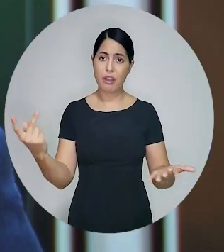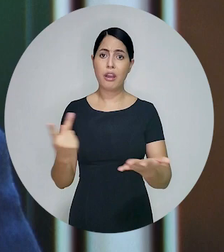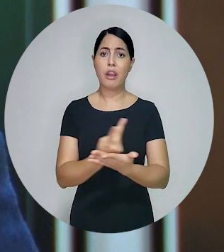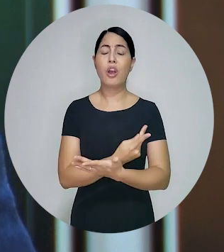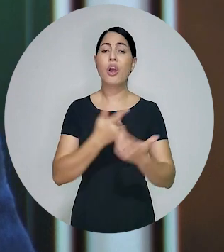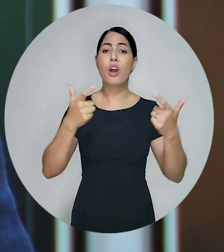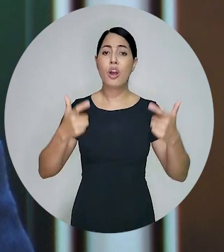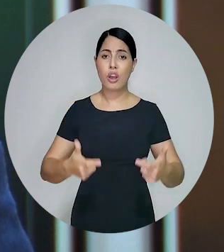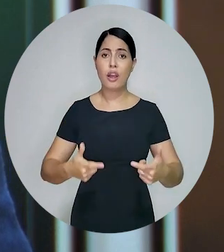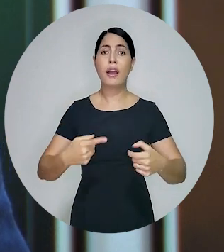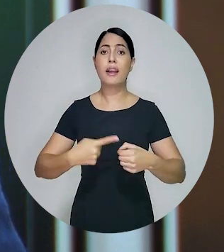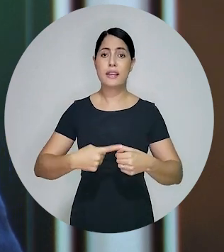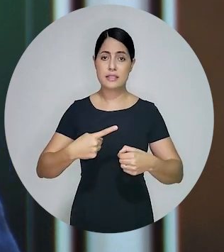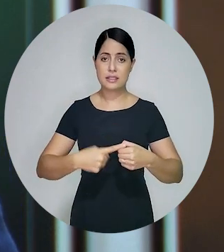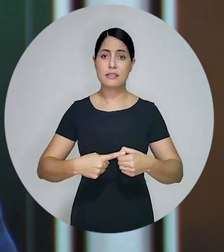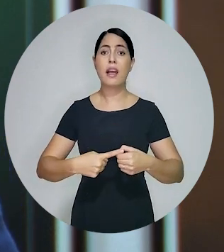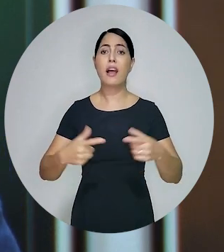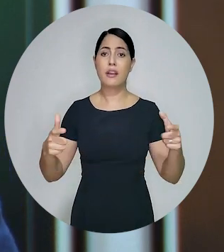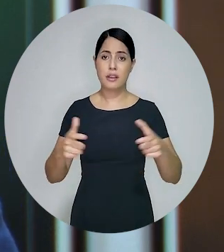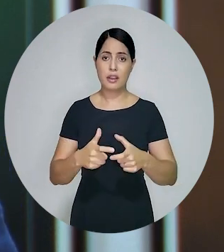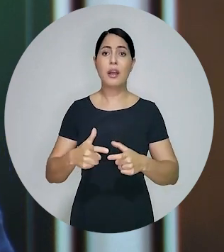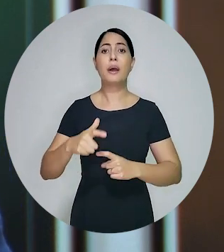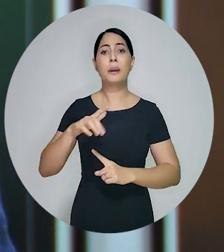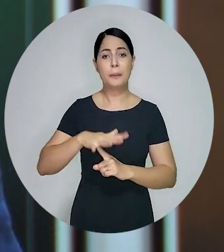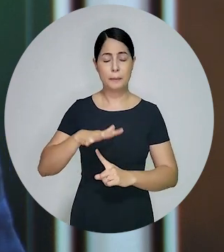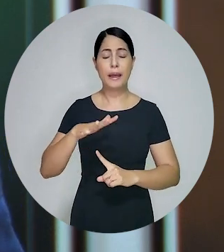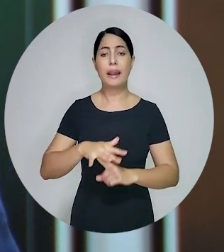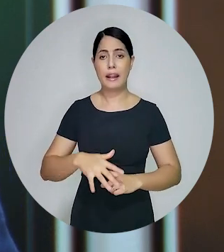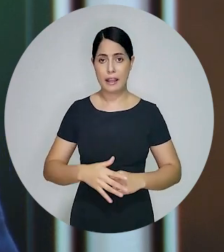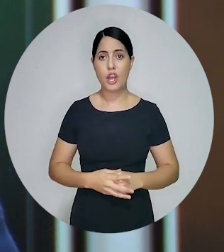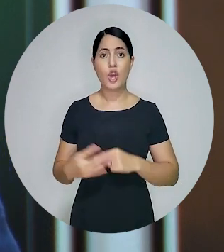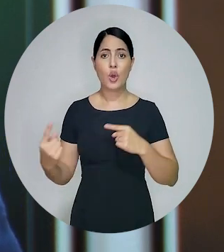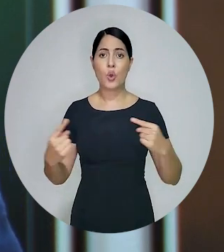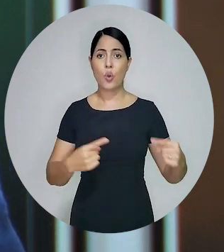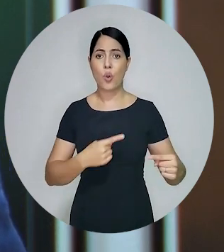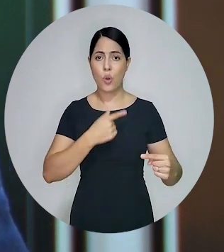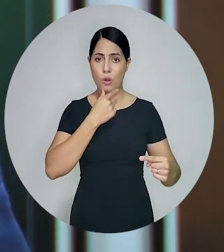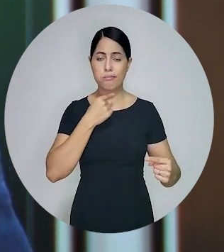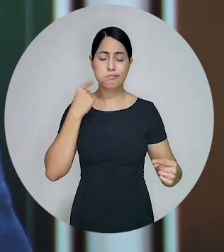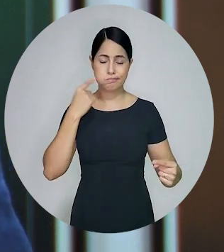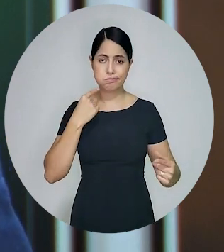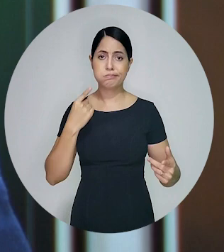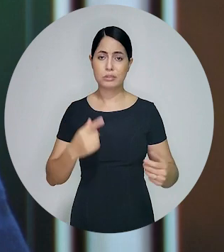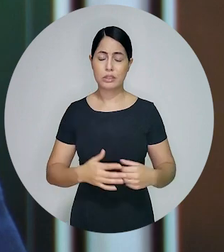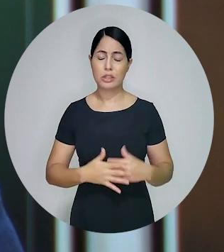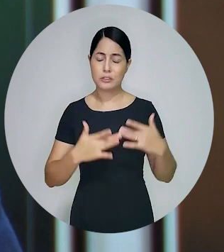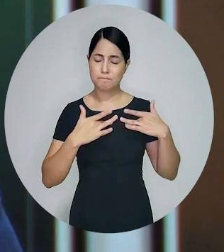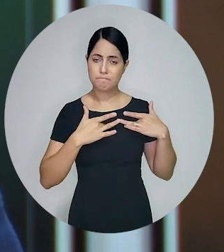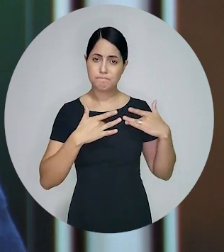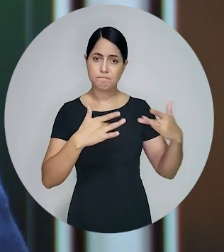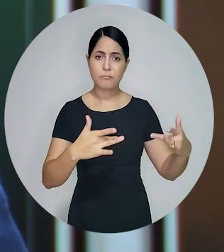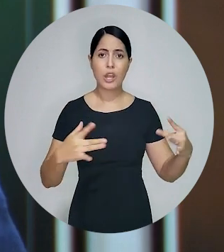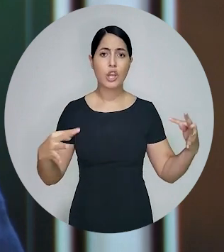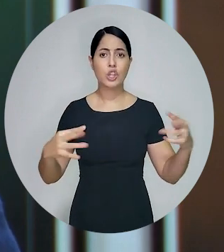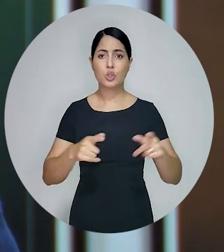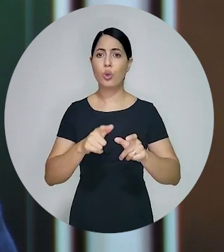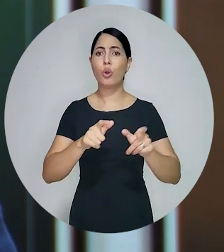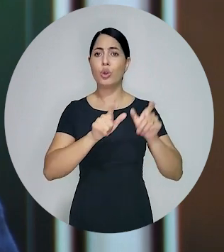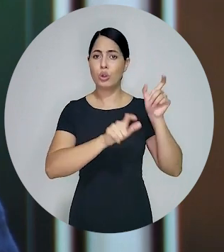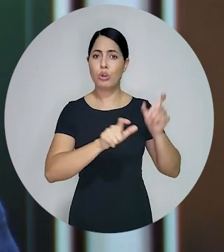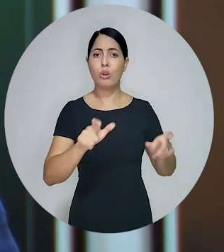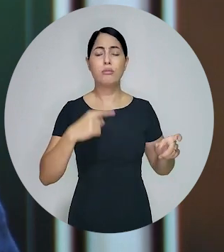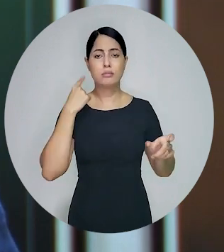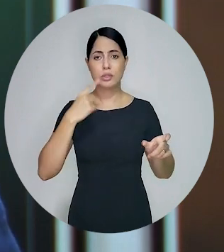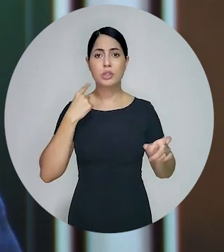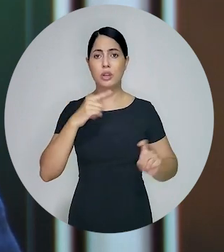lamentável, grave o fato acontecido no interior do Paraná com um colega advogado. Nos solidarizamos com